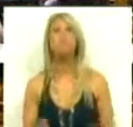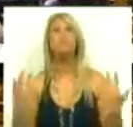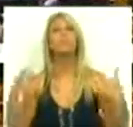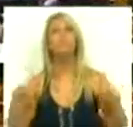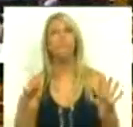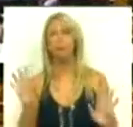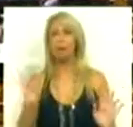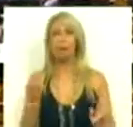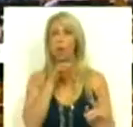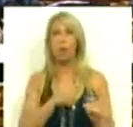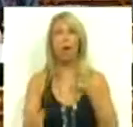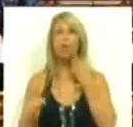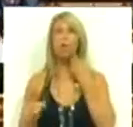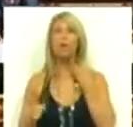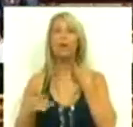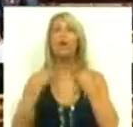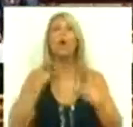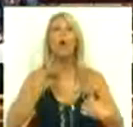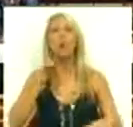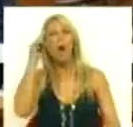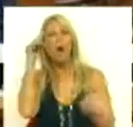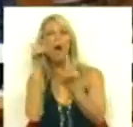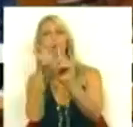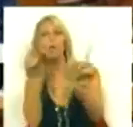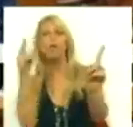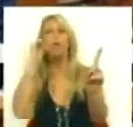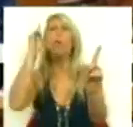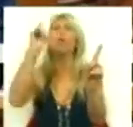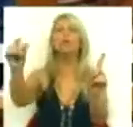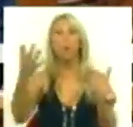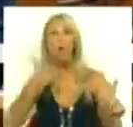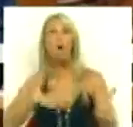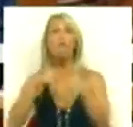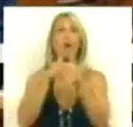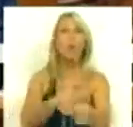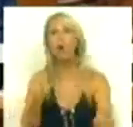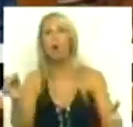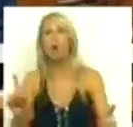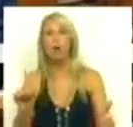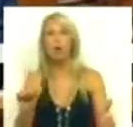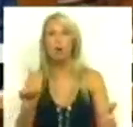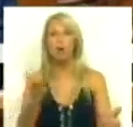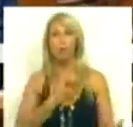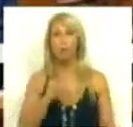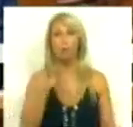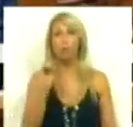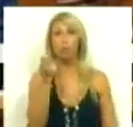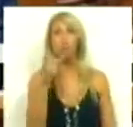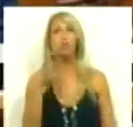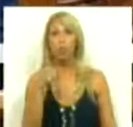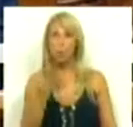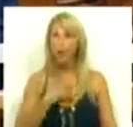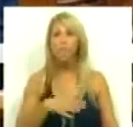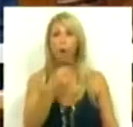Mas não concordando, qual é o seu horizonte? O que pretende e não pretende cumprir? Quer o doutor Seguro conversar ou